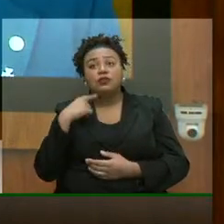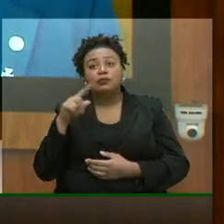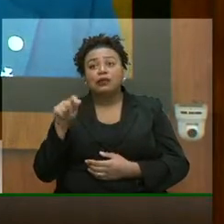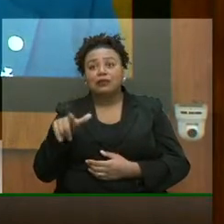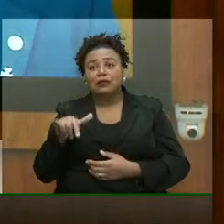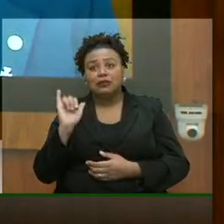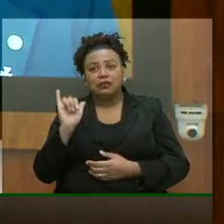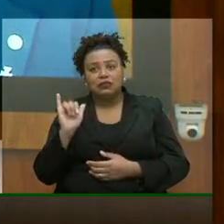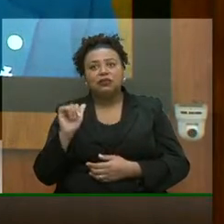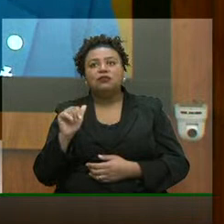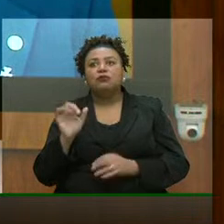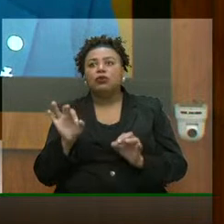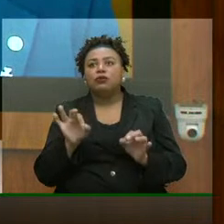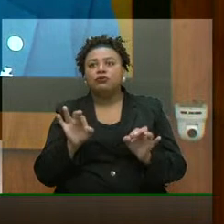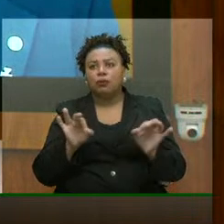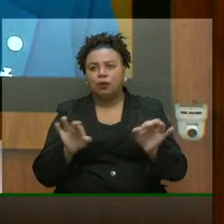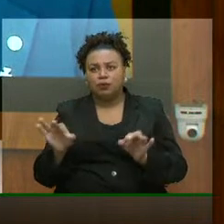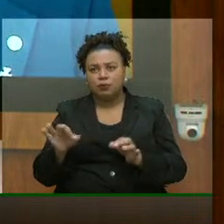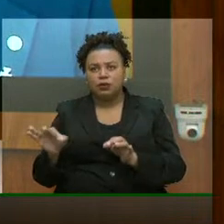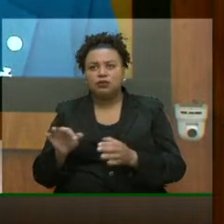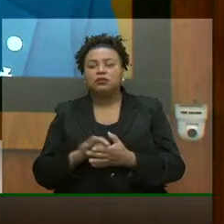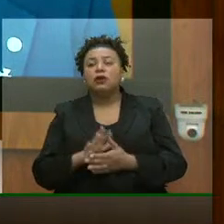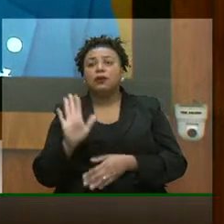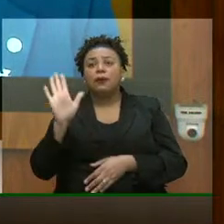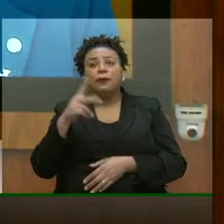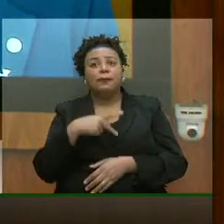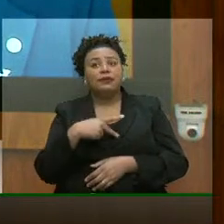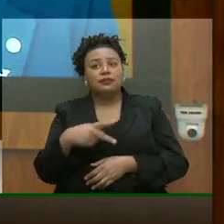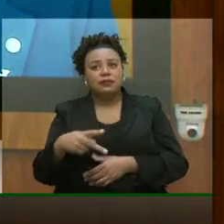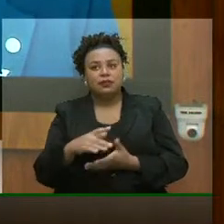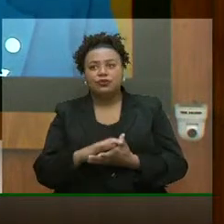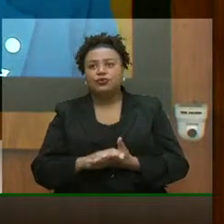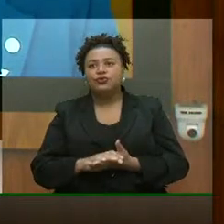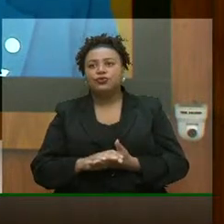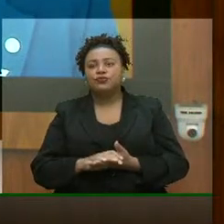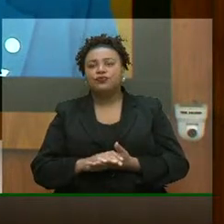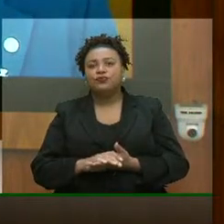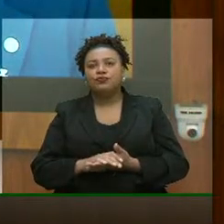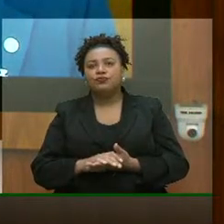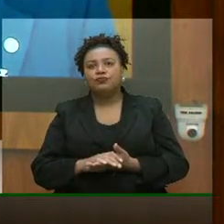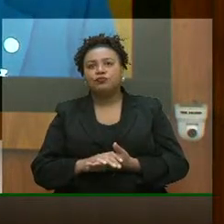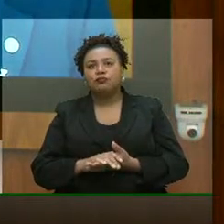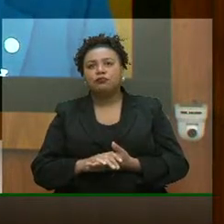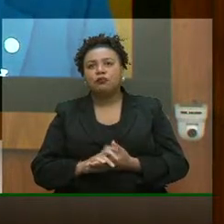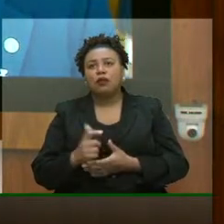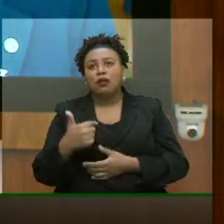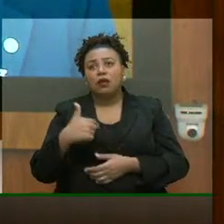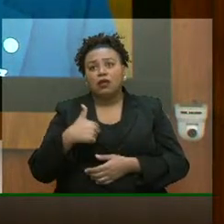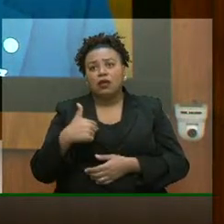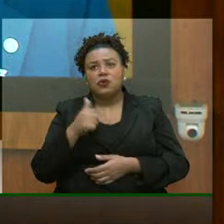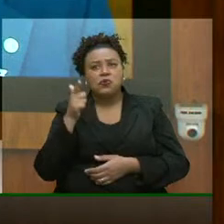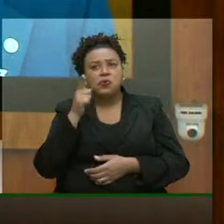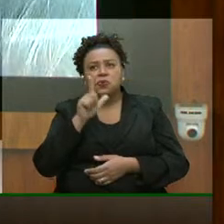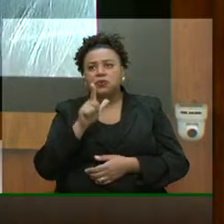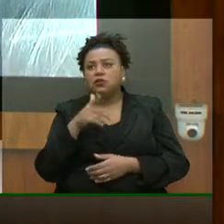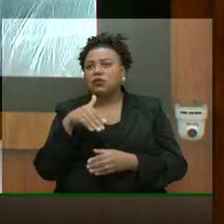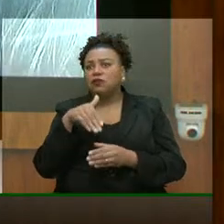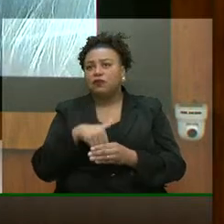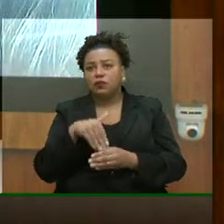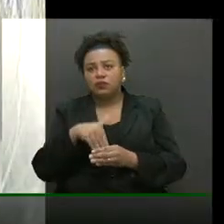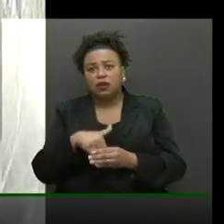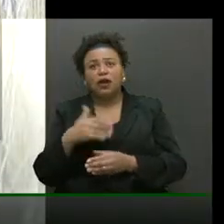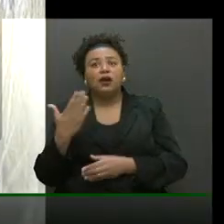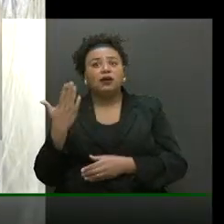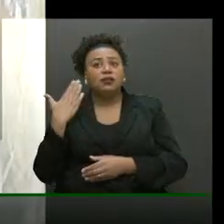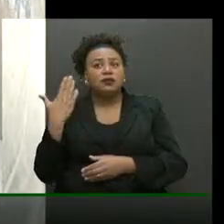Anny Ortiz, questão de ordem. Presidente, Eu não consegui votar na